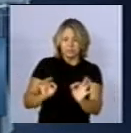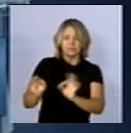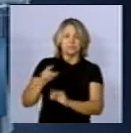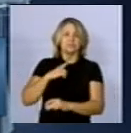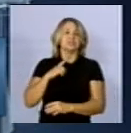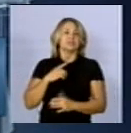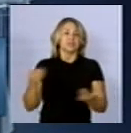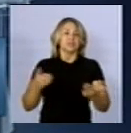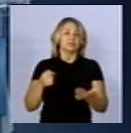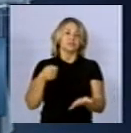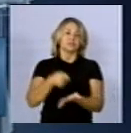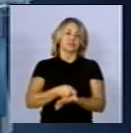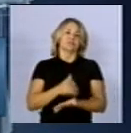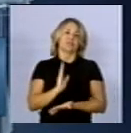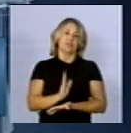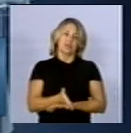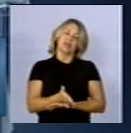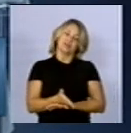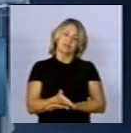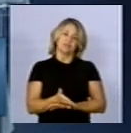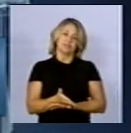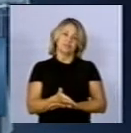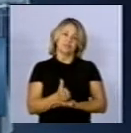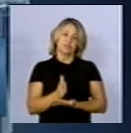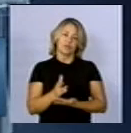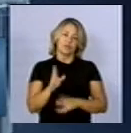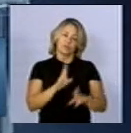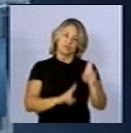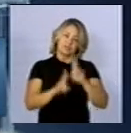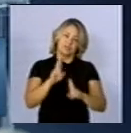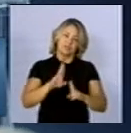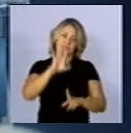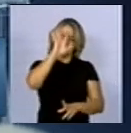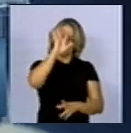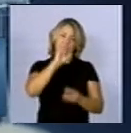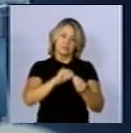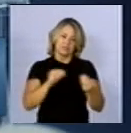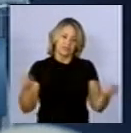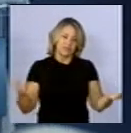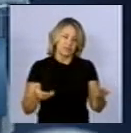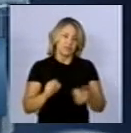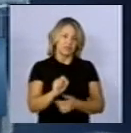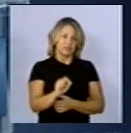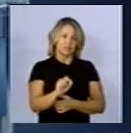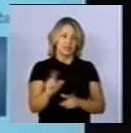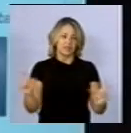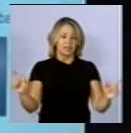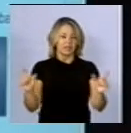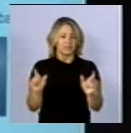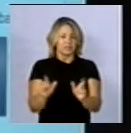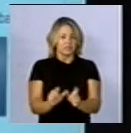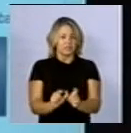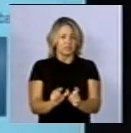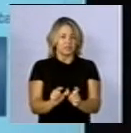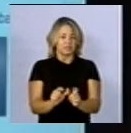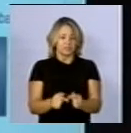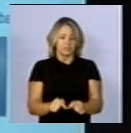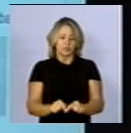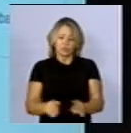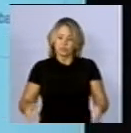eh que adotar e por fim aí as nossas conclusões é que a diminuição dos dos valores dos